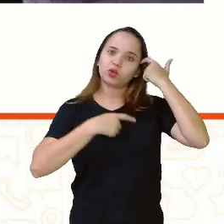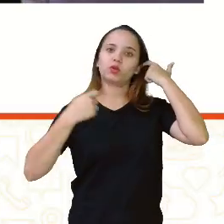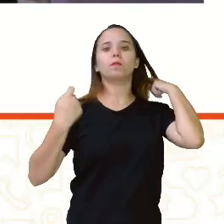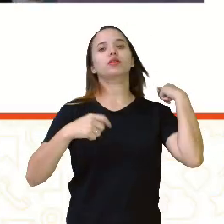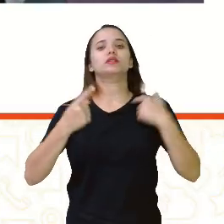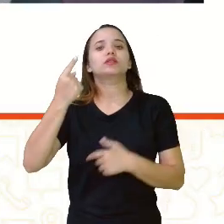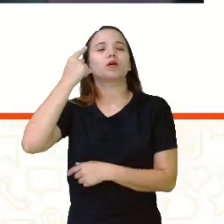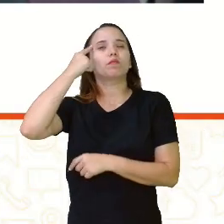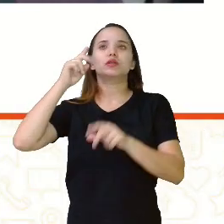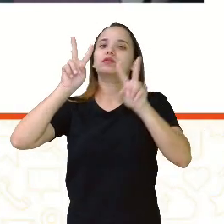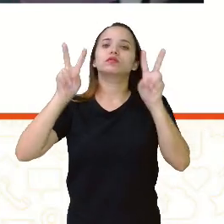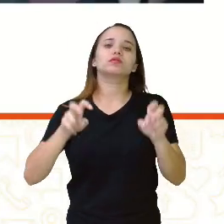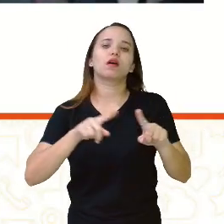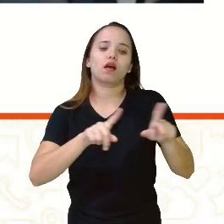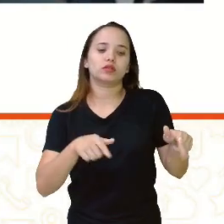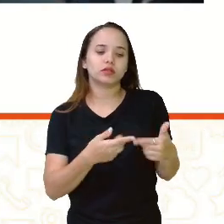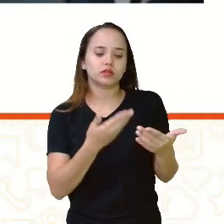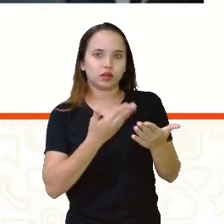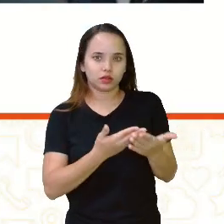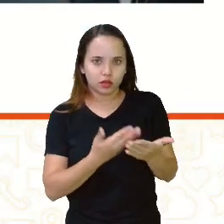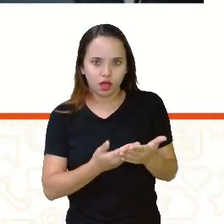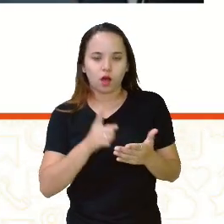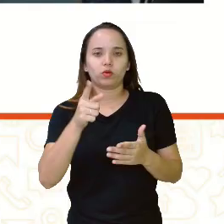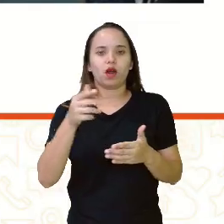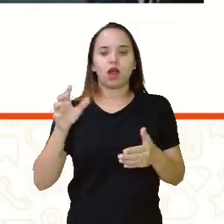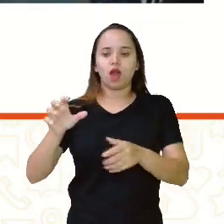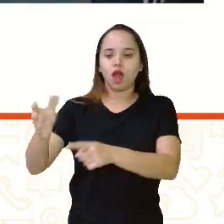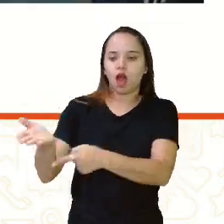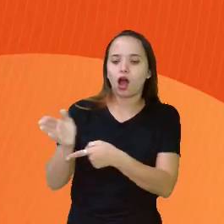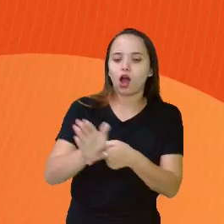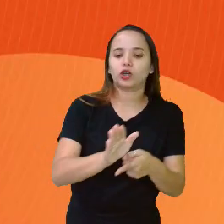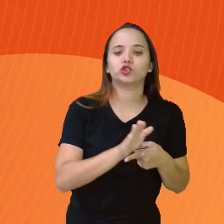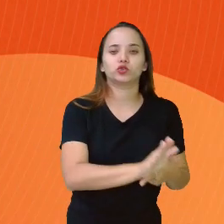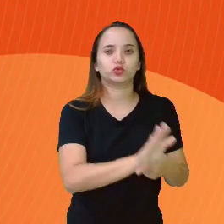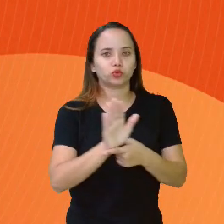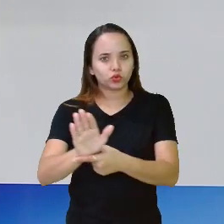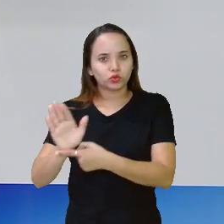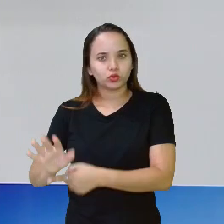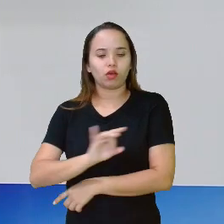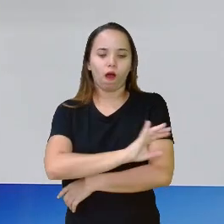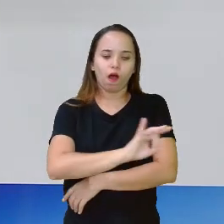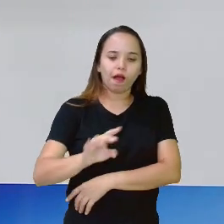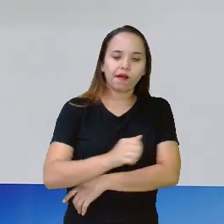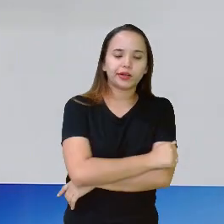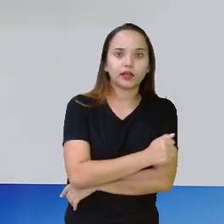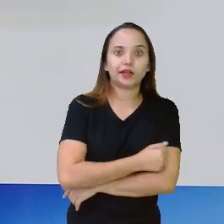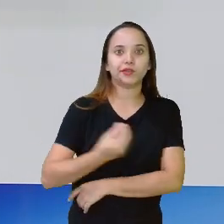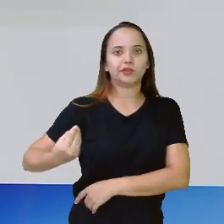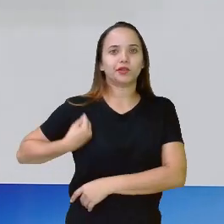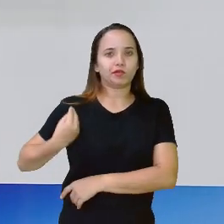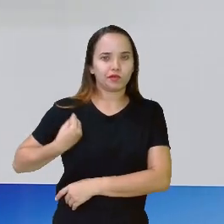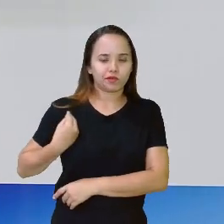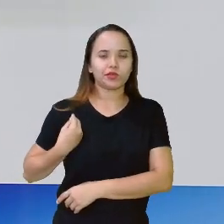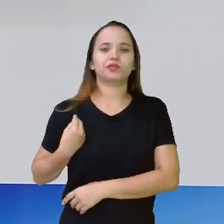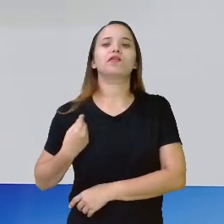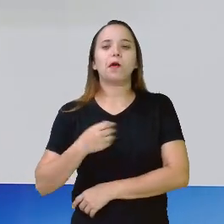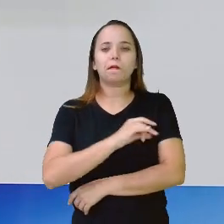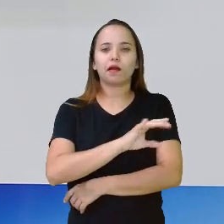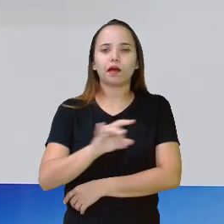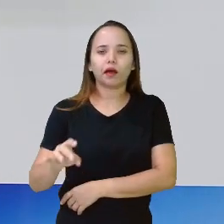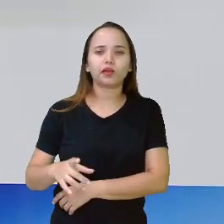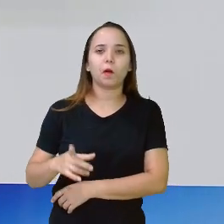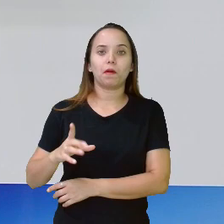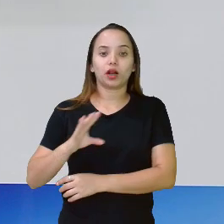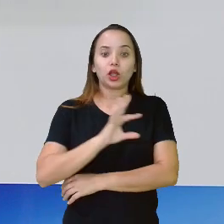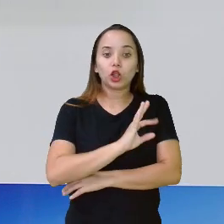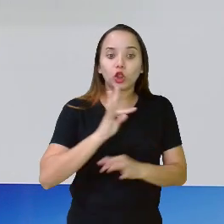é contemplar cada estudante e vivenciar de maneira muito pertinente para que